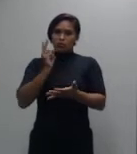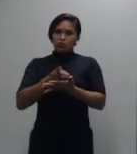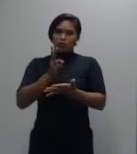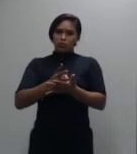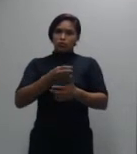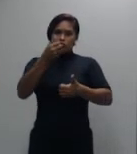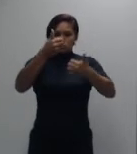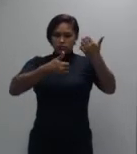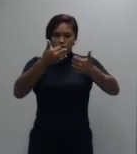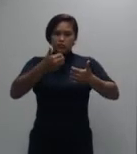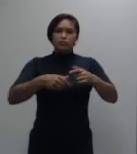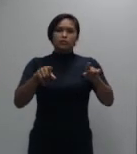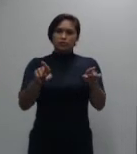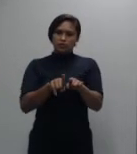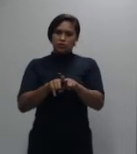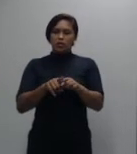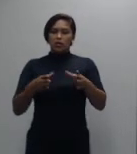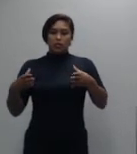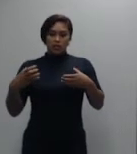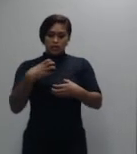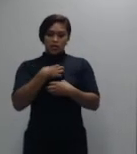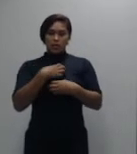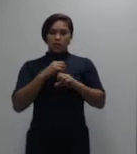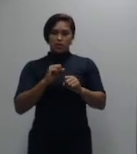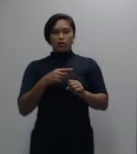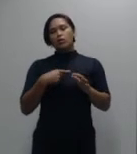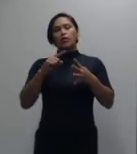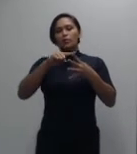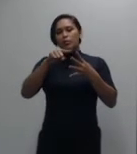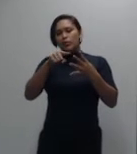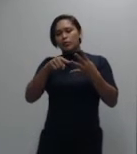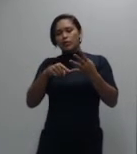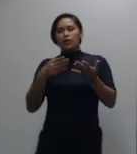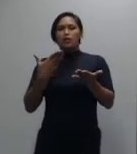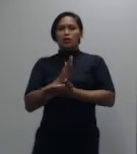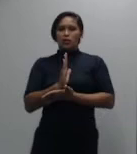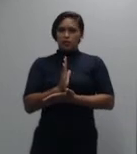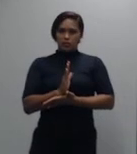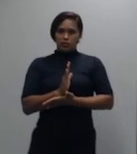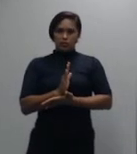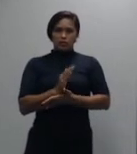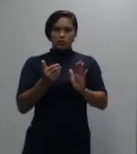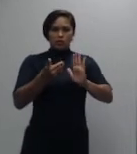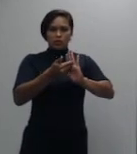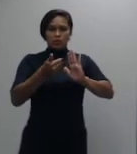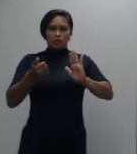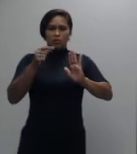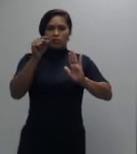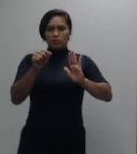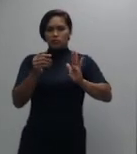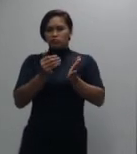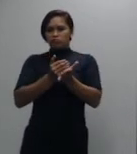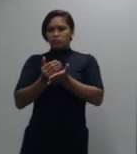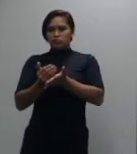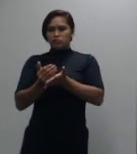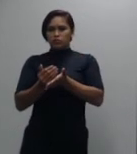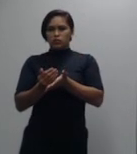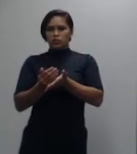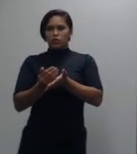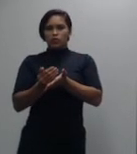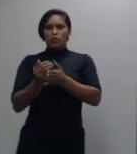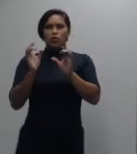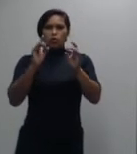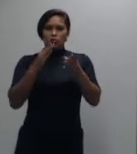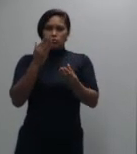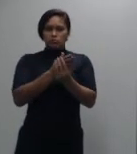plenamente válidos dessa forma os motivos que autorizam o afastamento Inicial consta dos